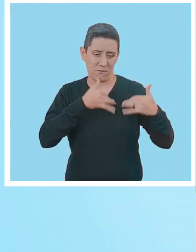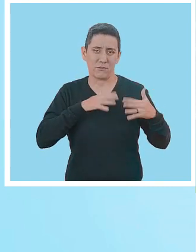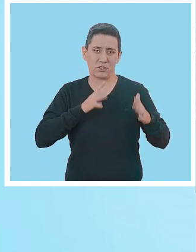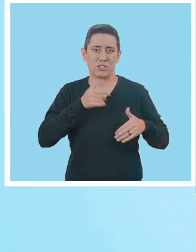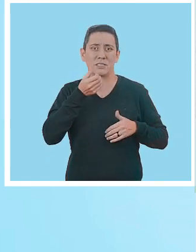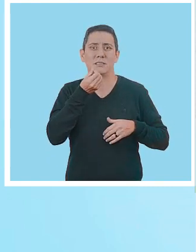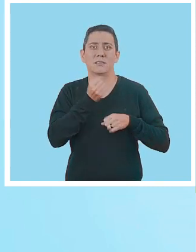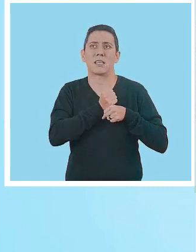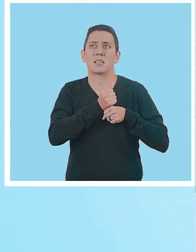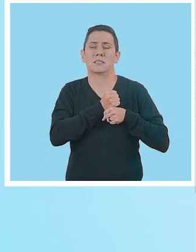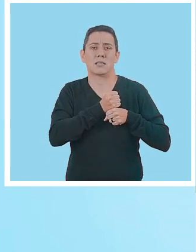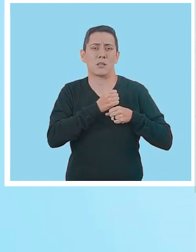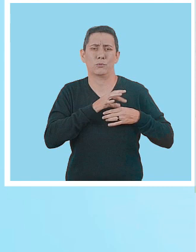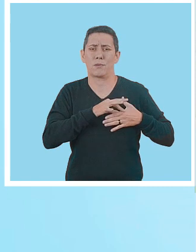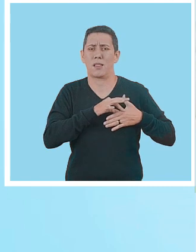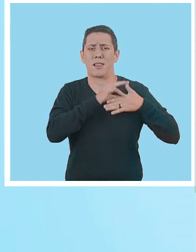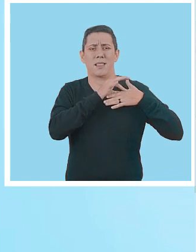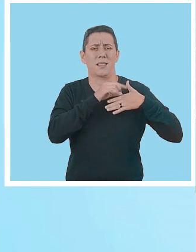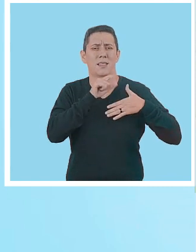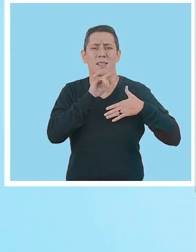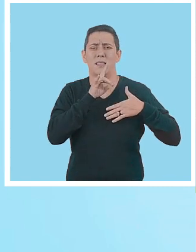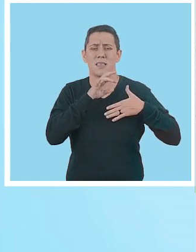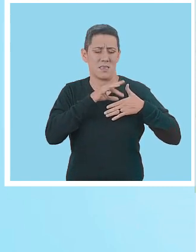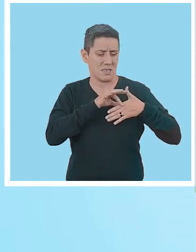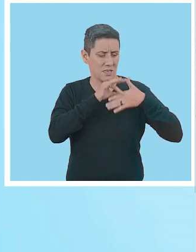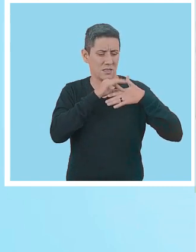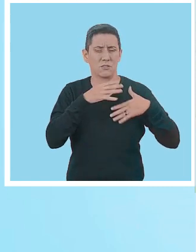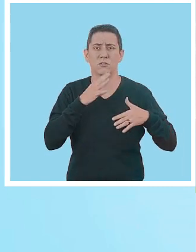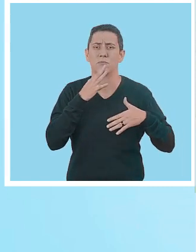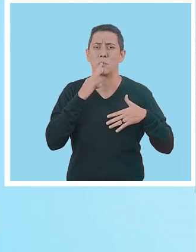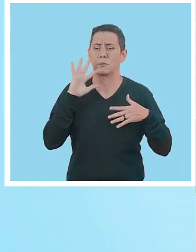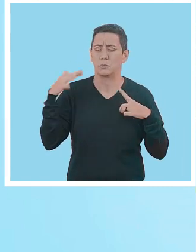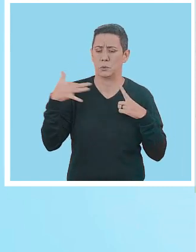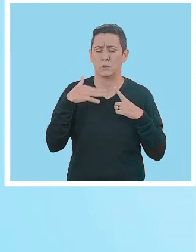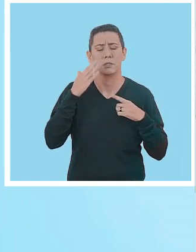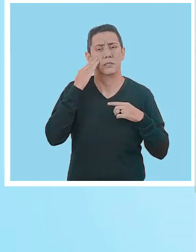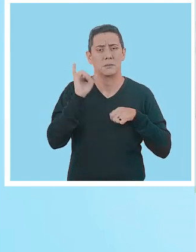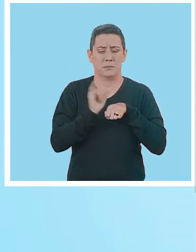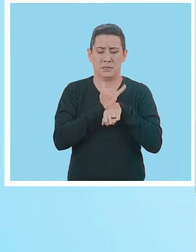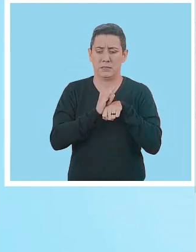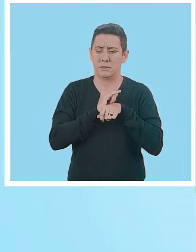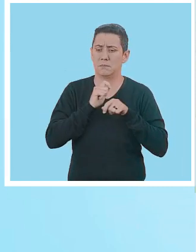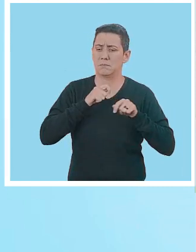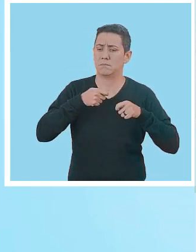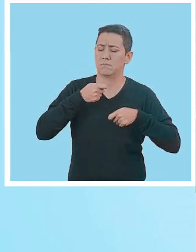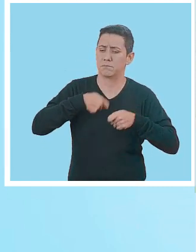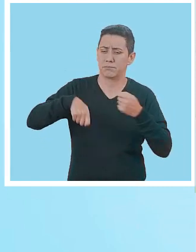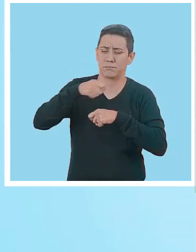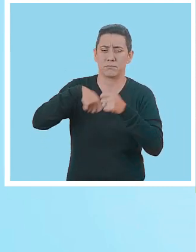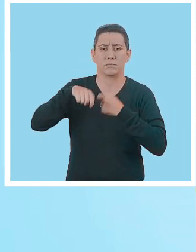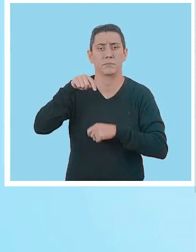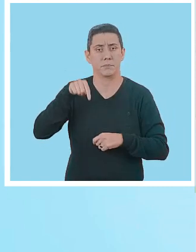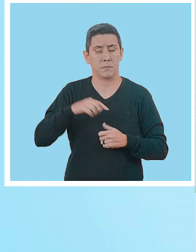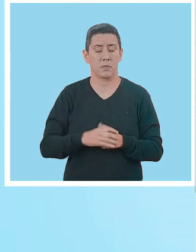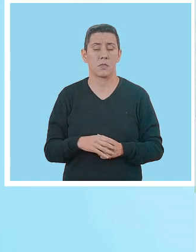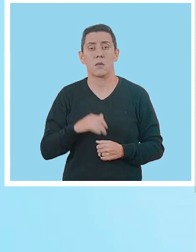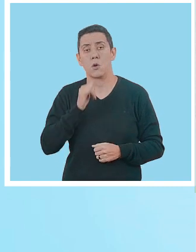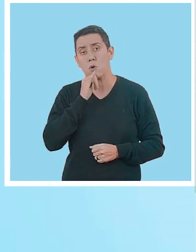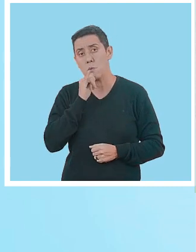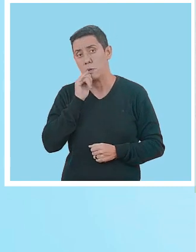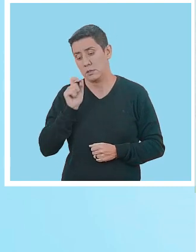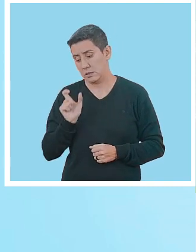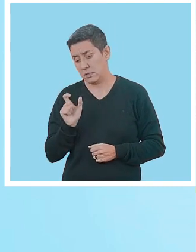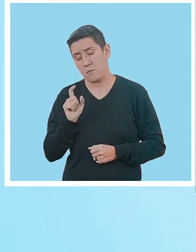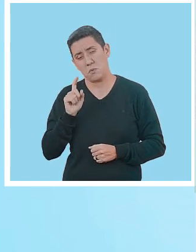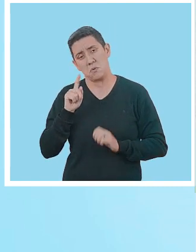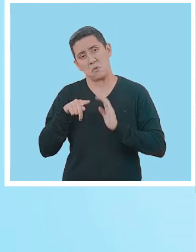é com mais de 150 g de investir fotovoltaico só para dar dimensão 150gb é praticamente